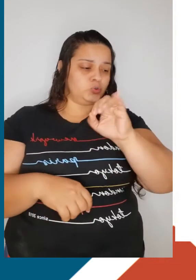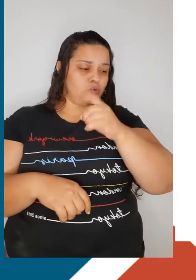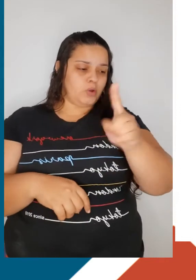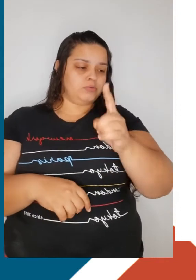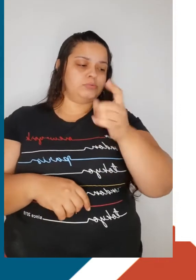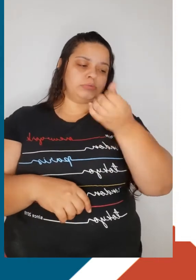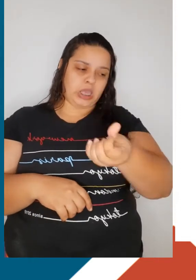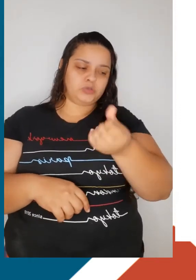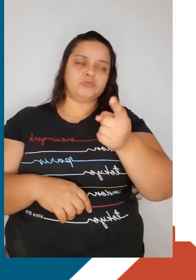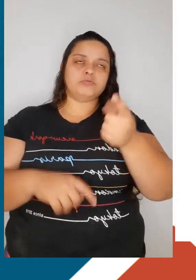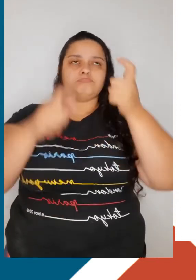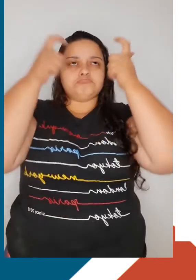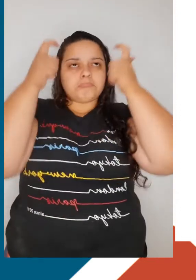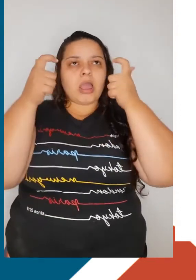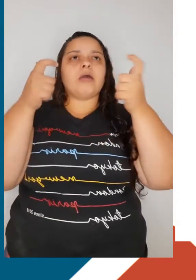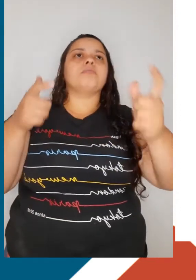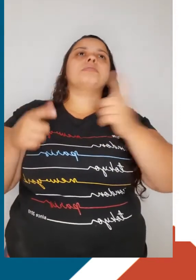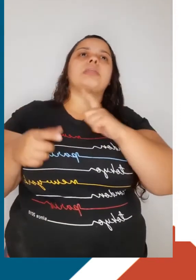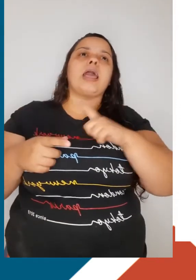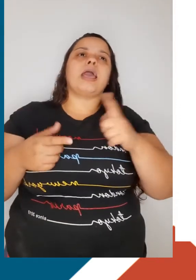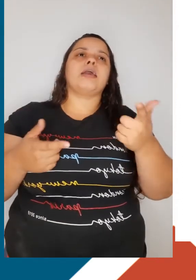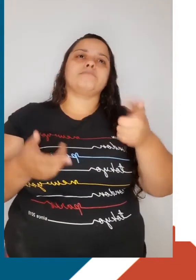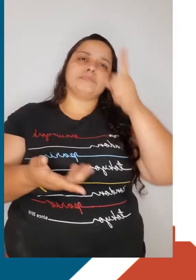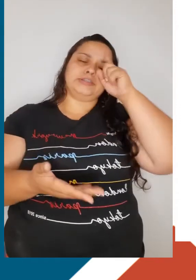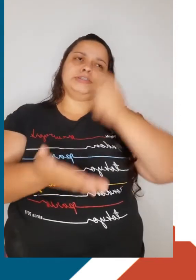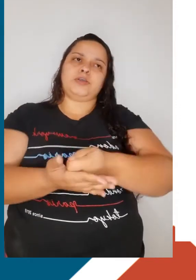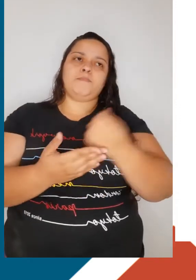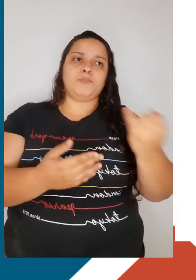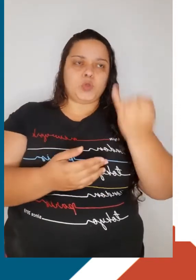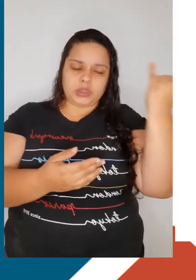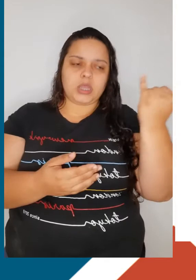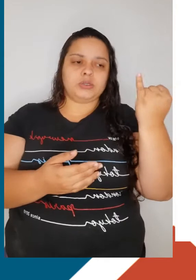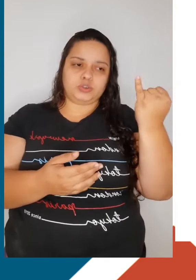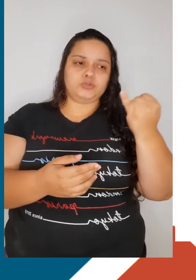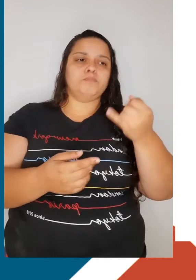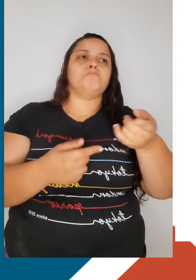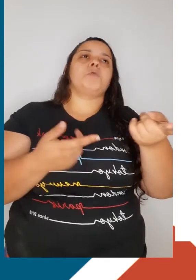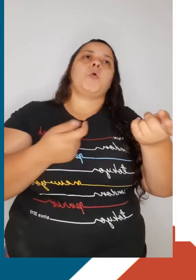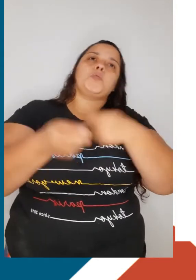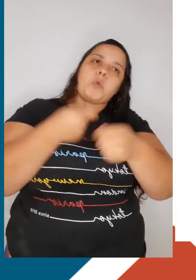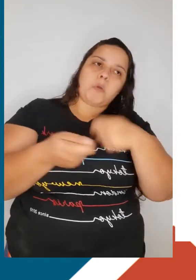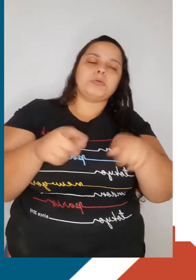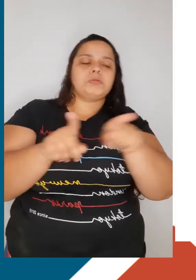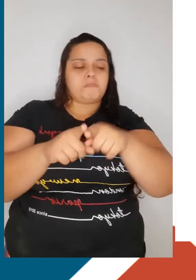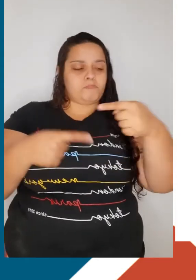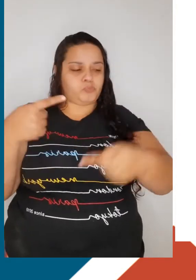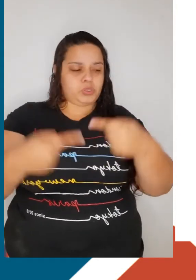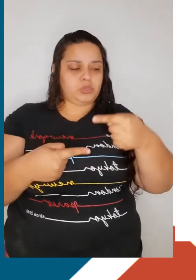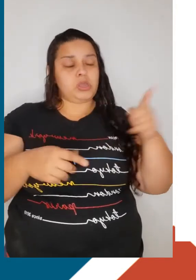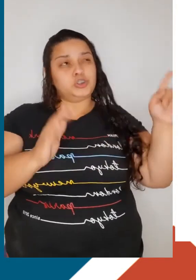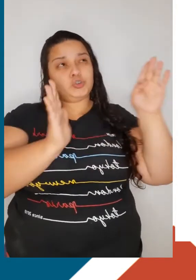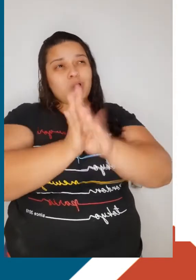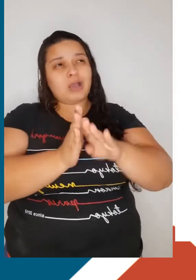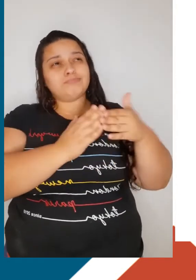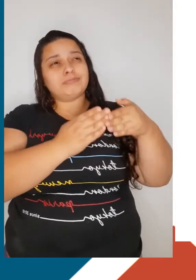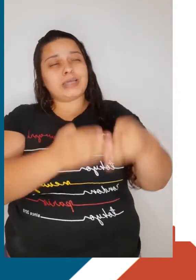VI tomou decisões importantes do ponto de vista político e econômico. Ainda a caminho da sede do vice-reinado do Brasil,